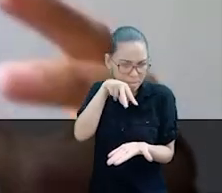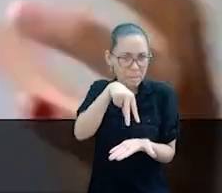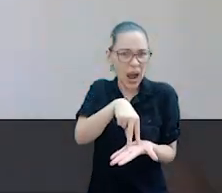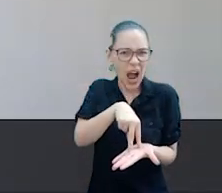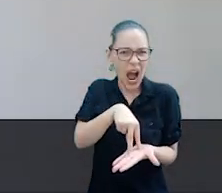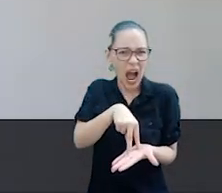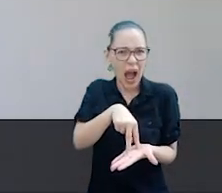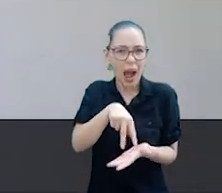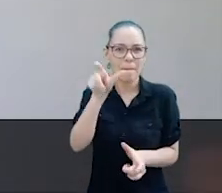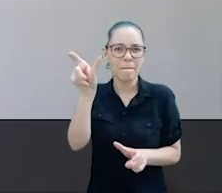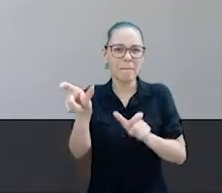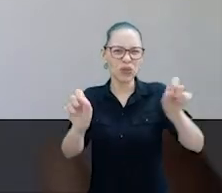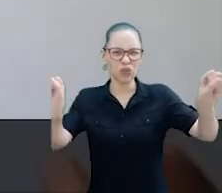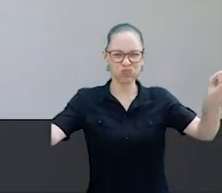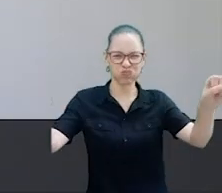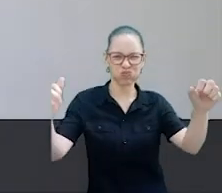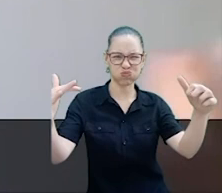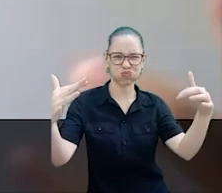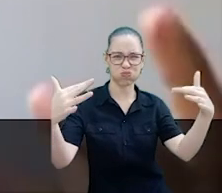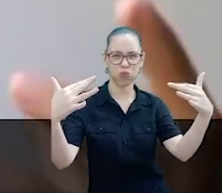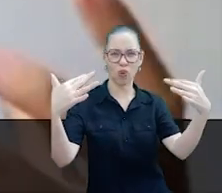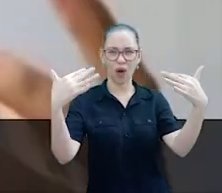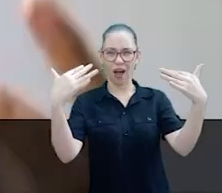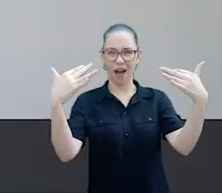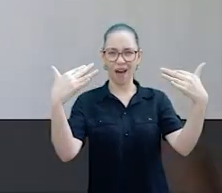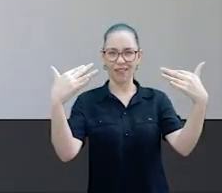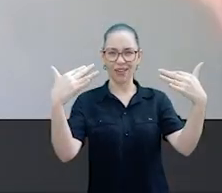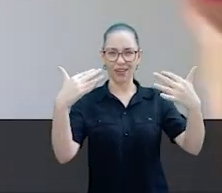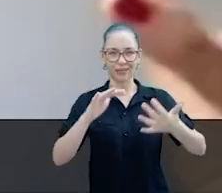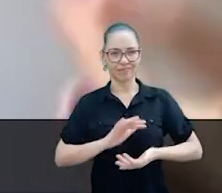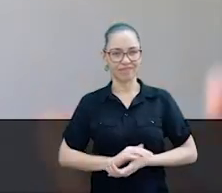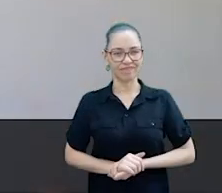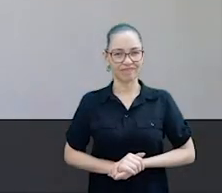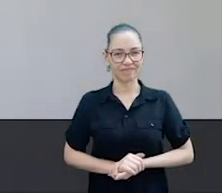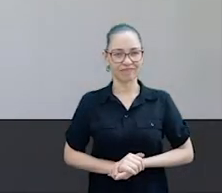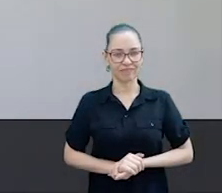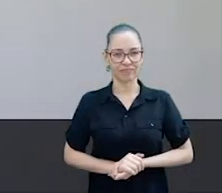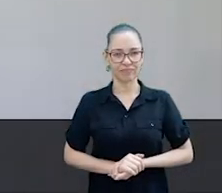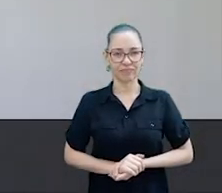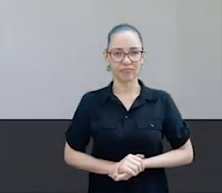que só o discurso dele já transformava, um discurso como ação.